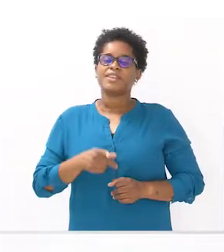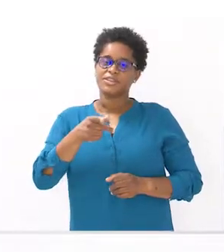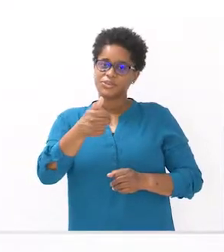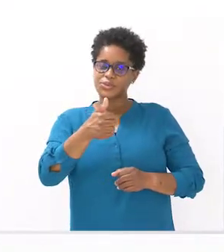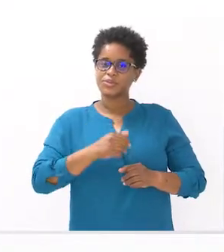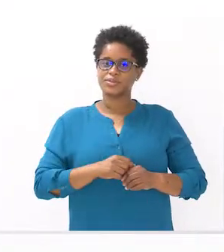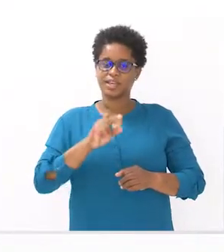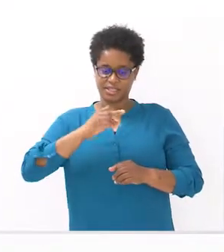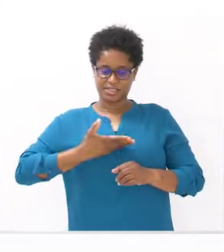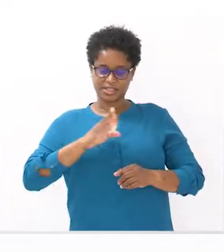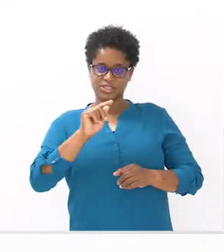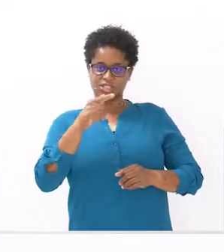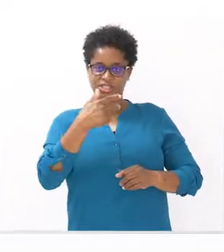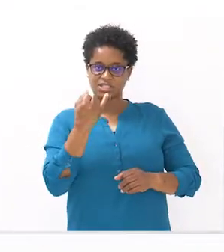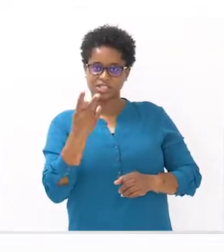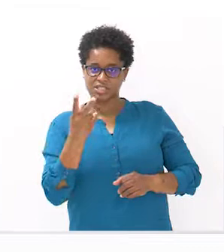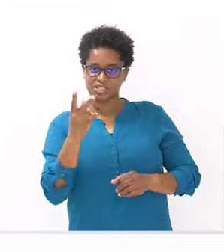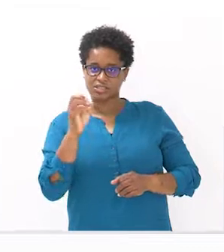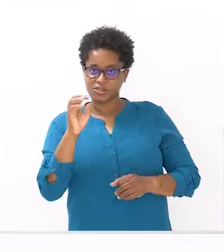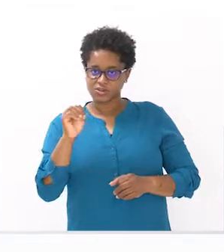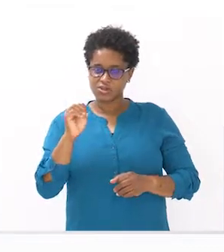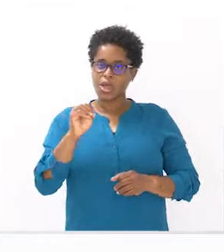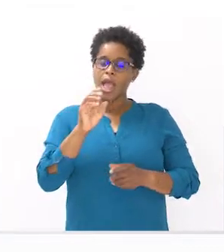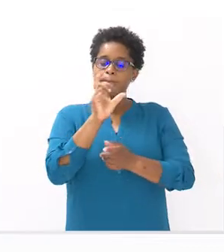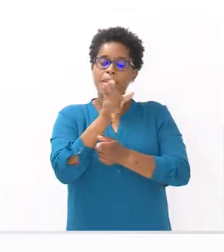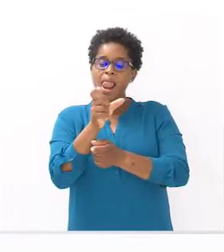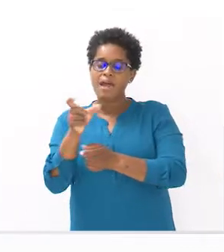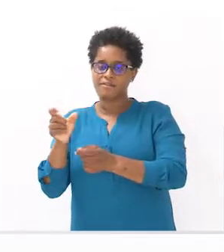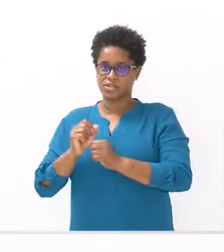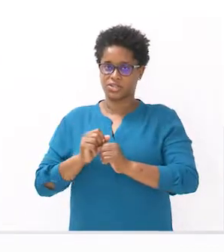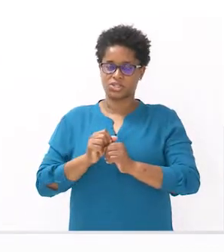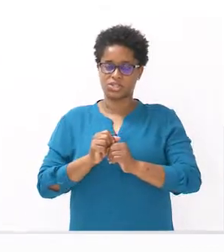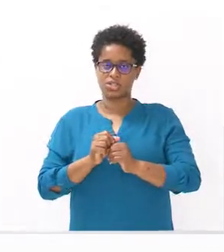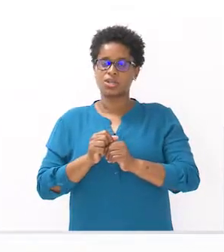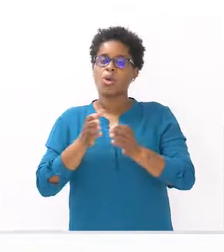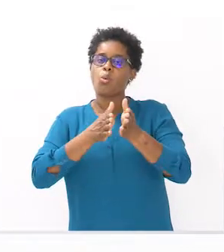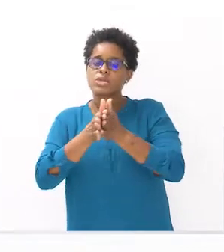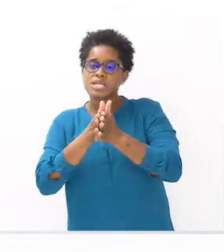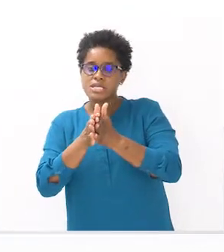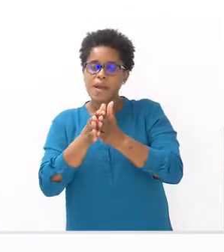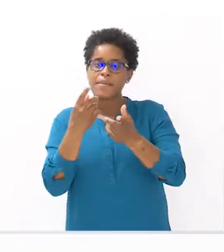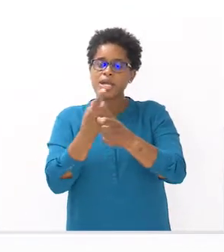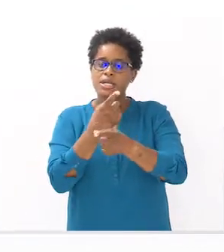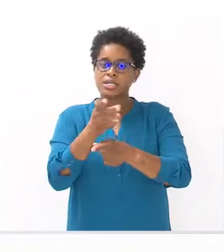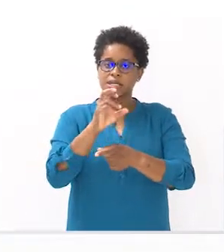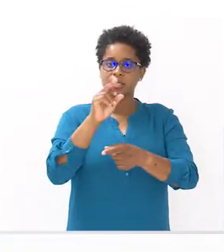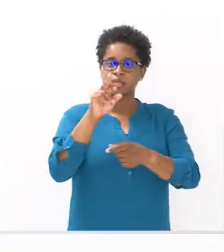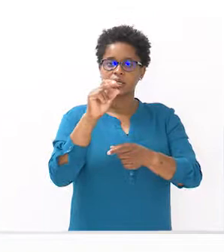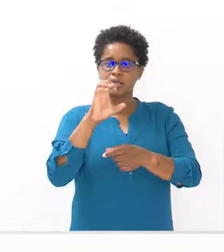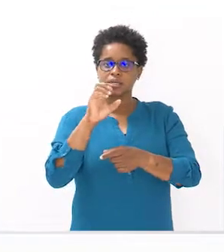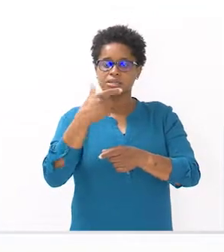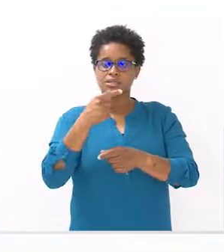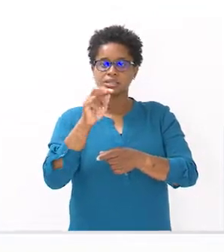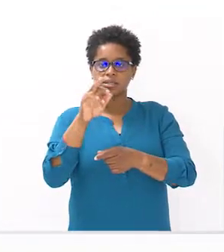Isso. Os adjetivos são palavras que se usam para caracterizar seres